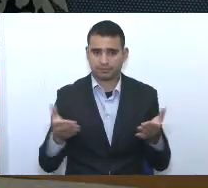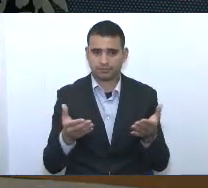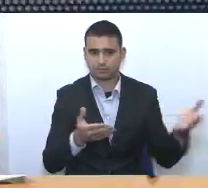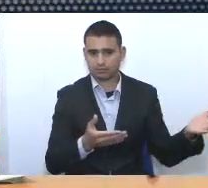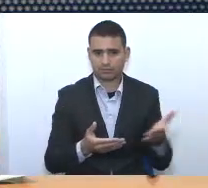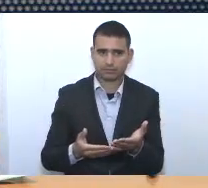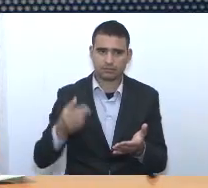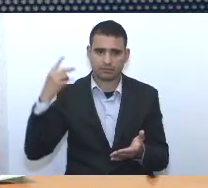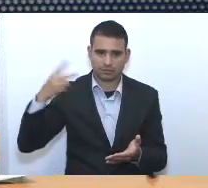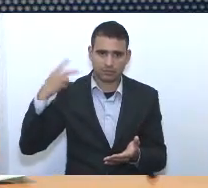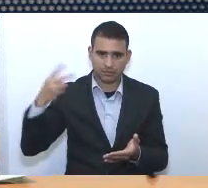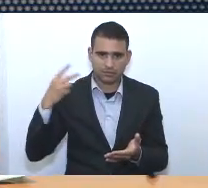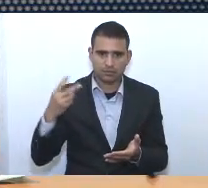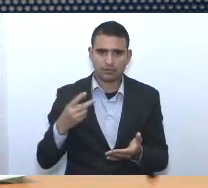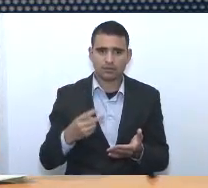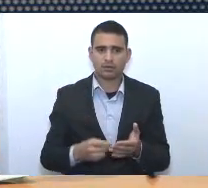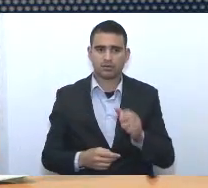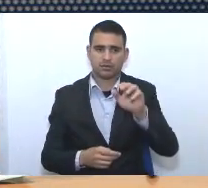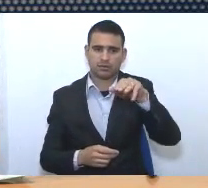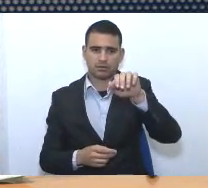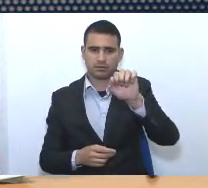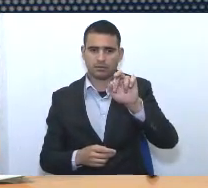vereador Marcelo Seminaldo.